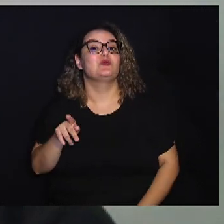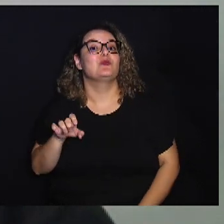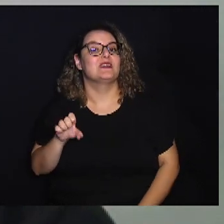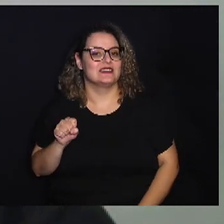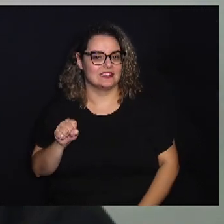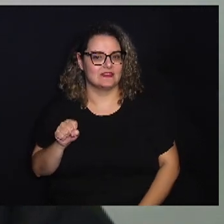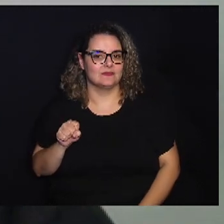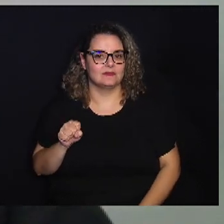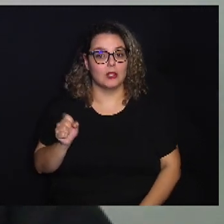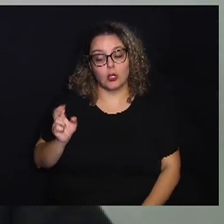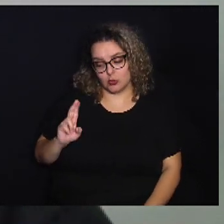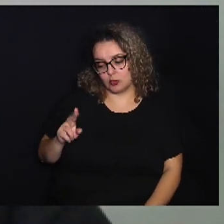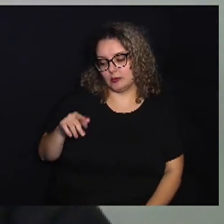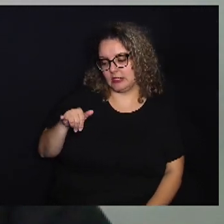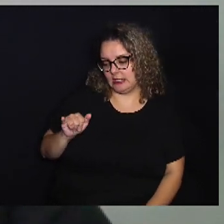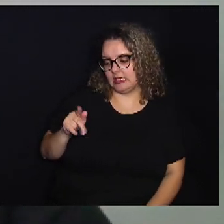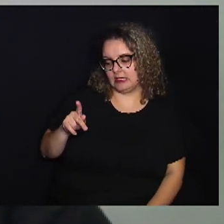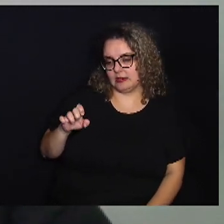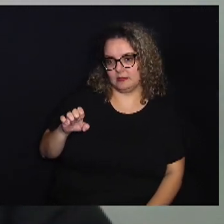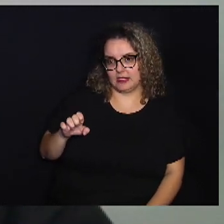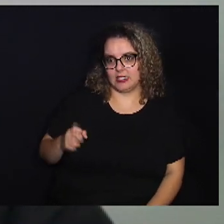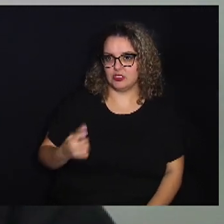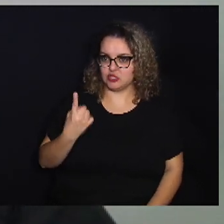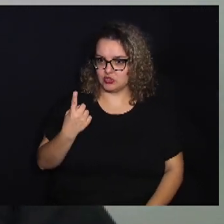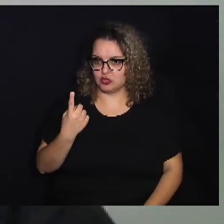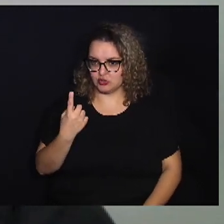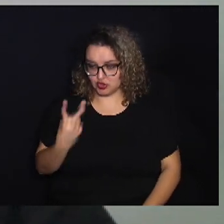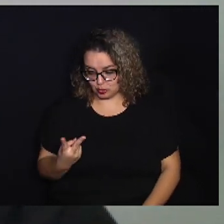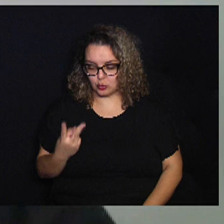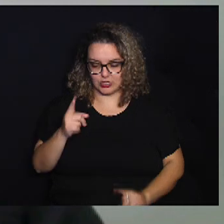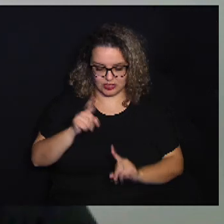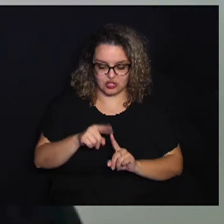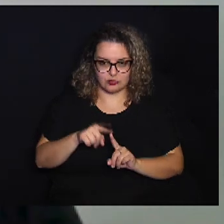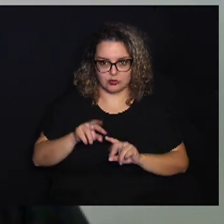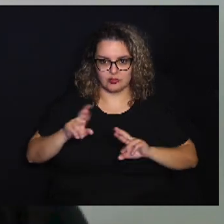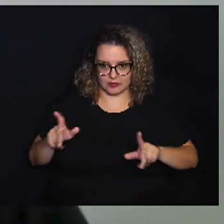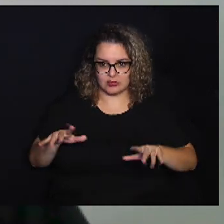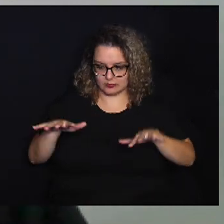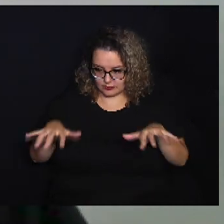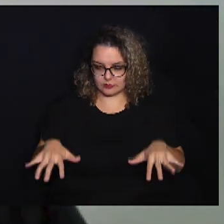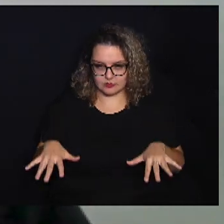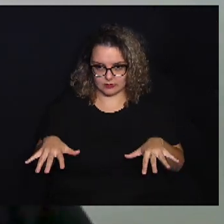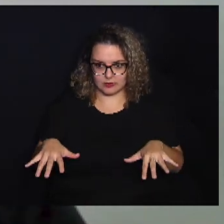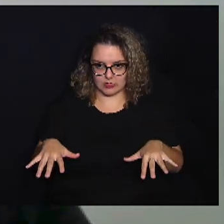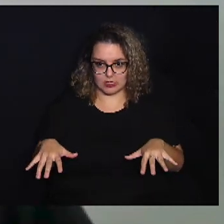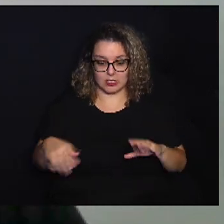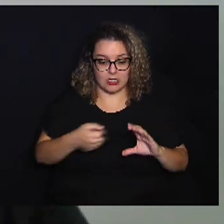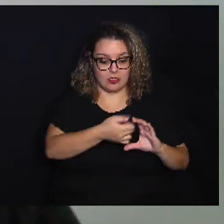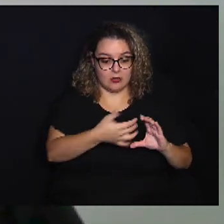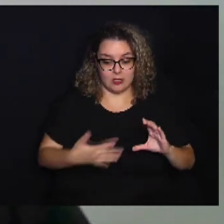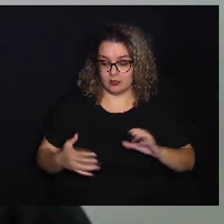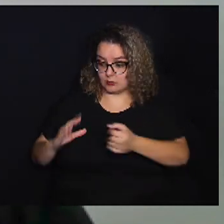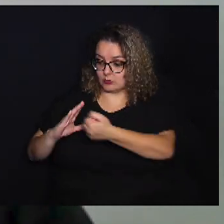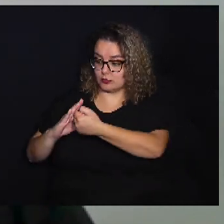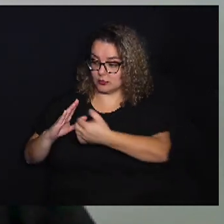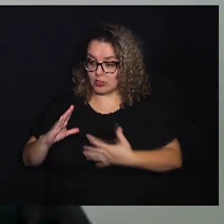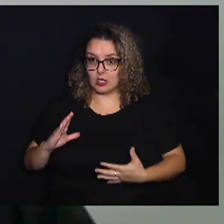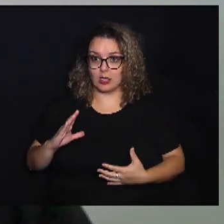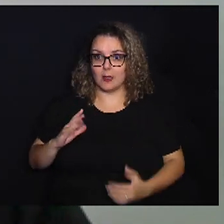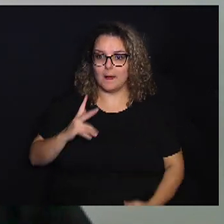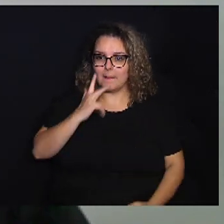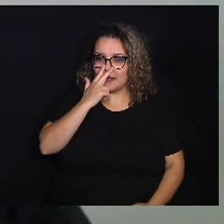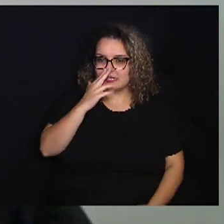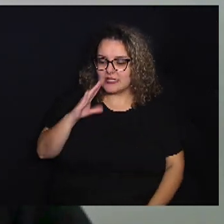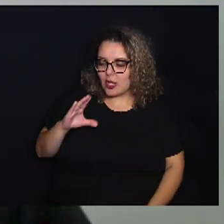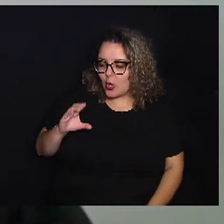de ipês espécies de dois gêneros diferentes, e elas são caracterizadas por flores que parecem cornetinhas, né?